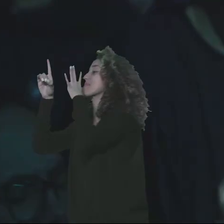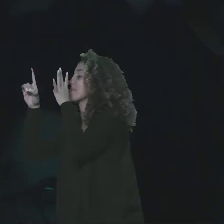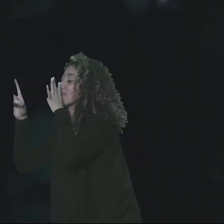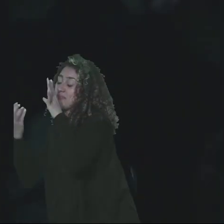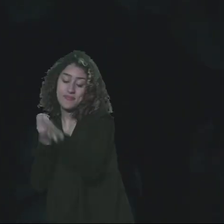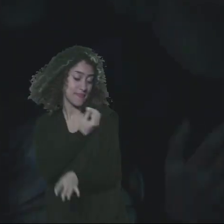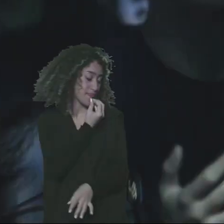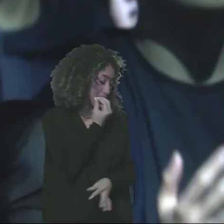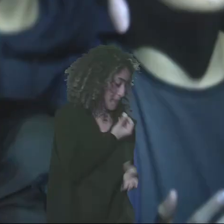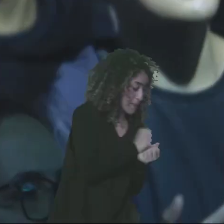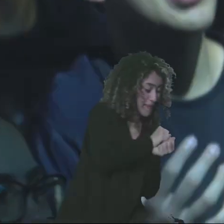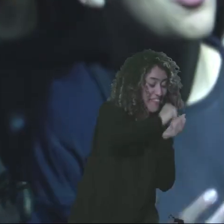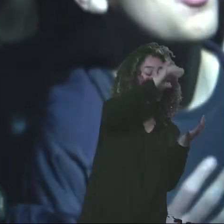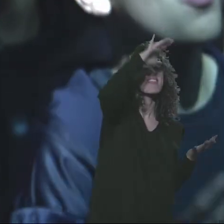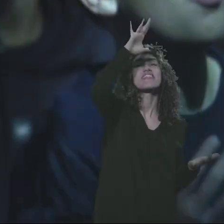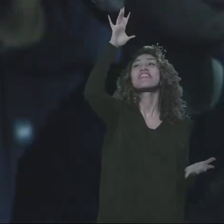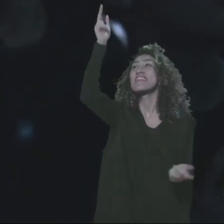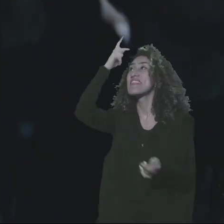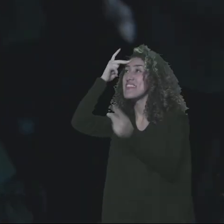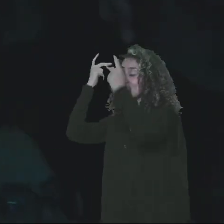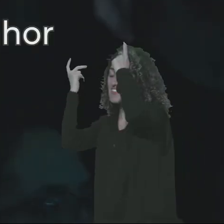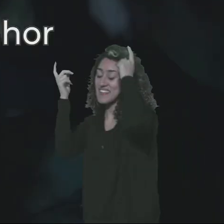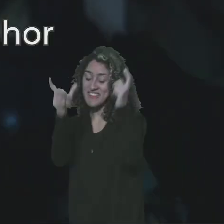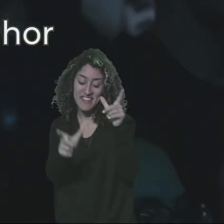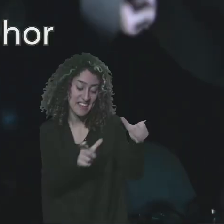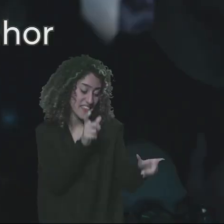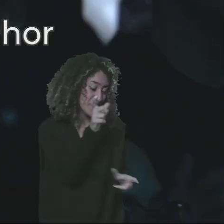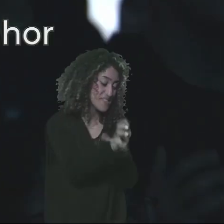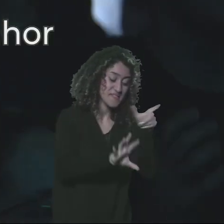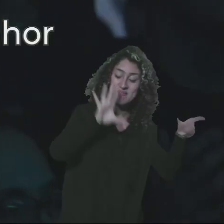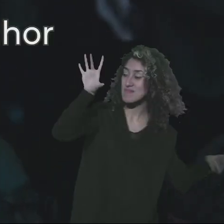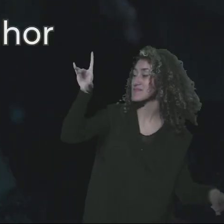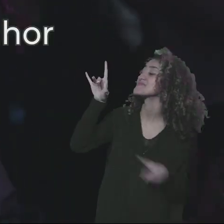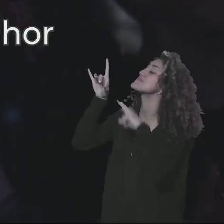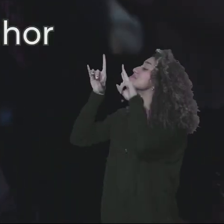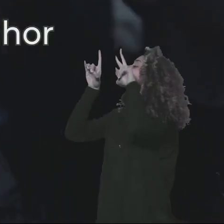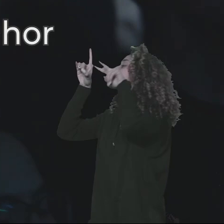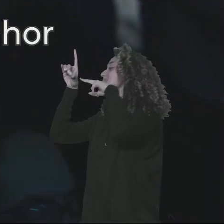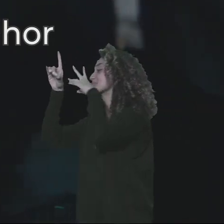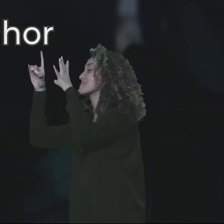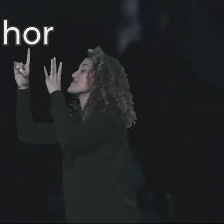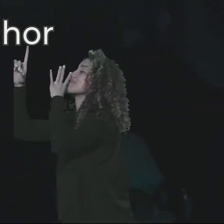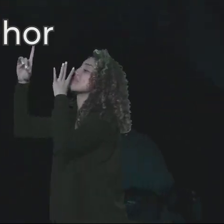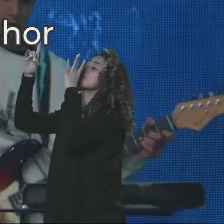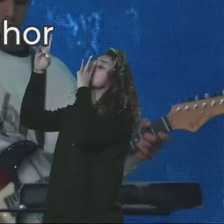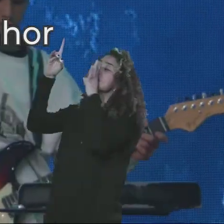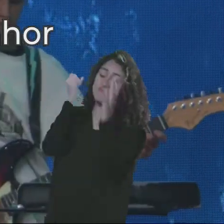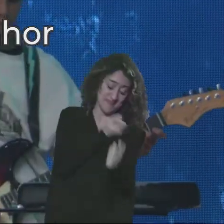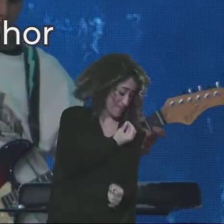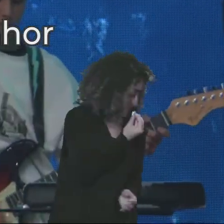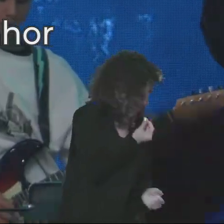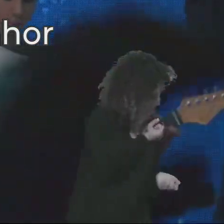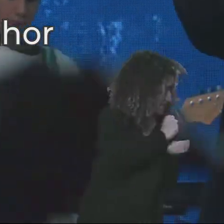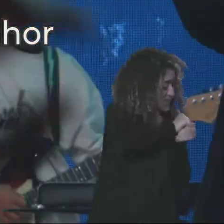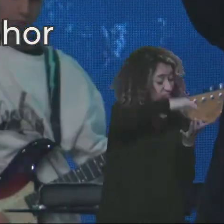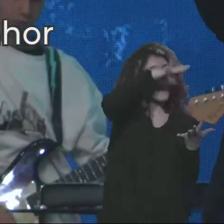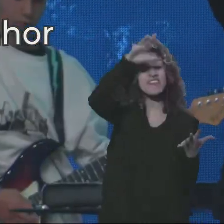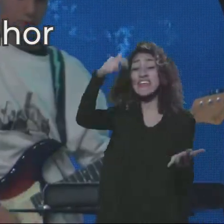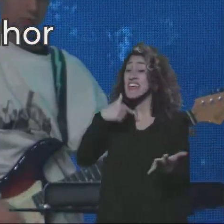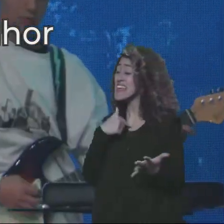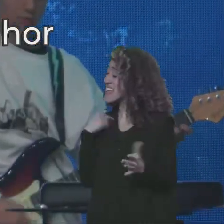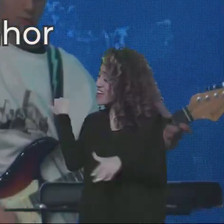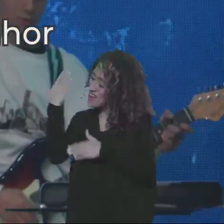estão radiante, Senhor. Os que olham para Ti estão radiante, Senhor.